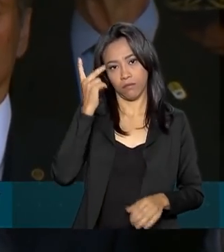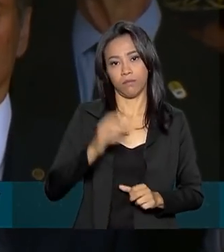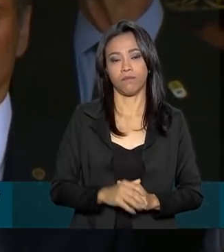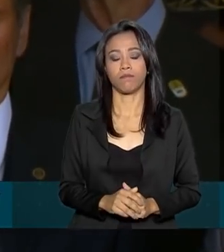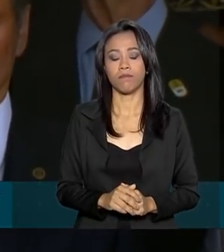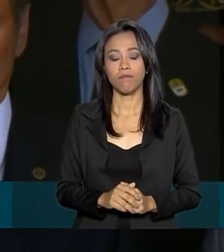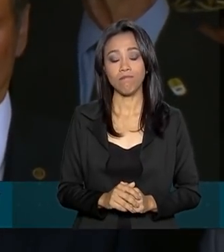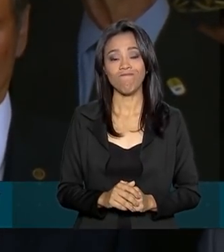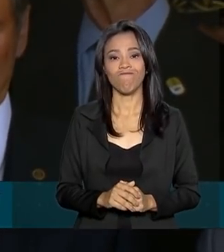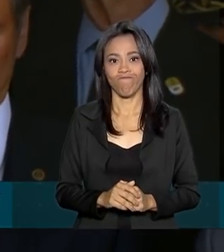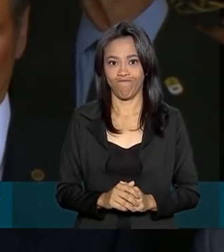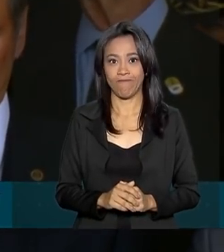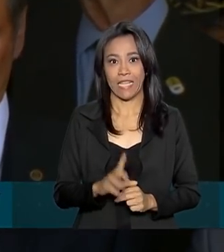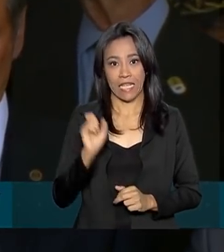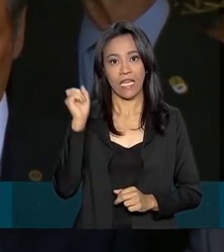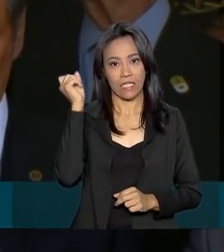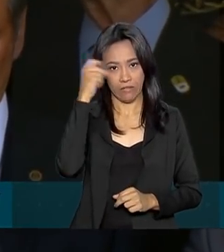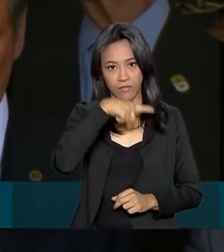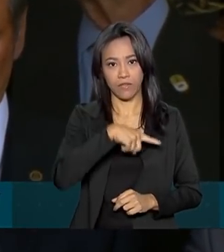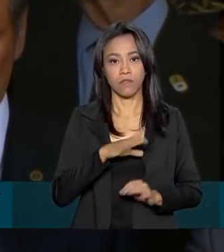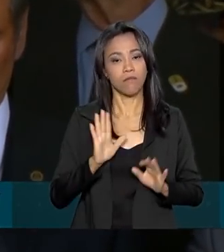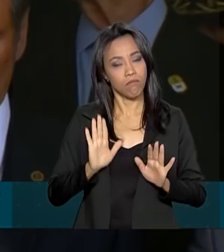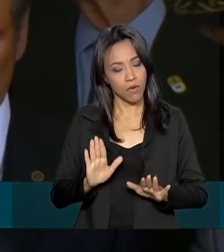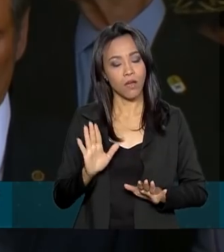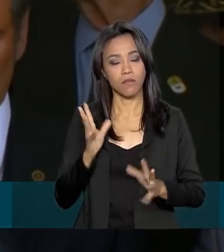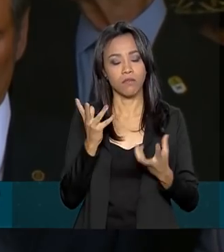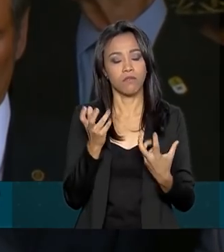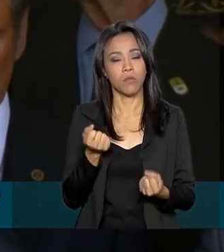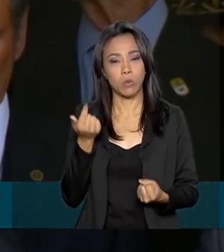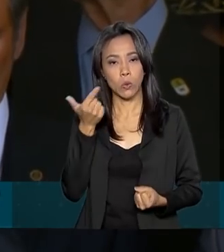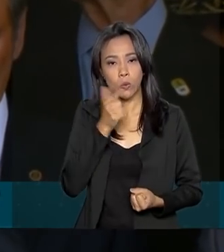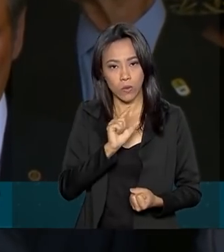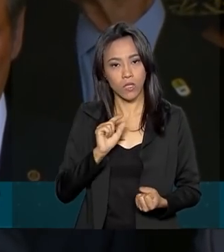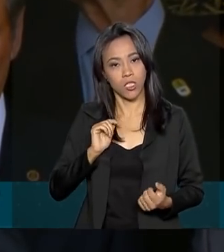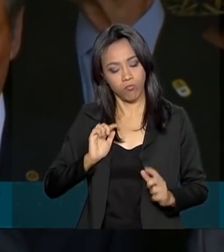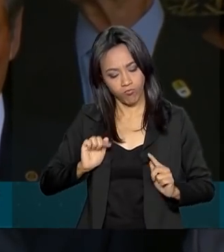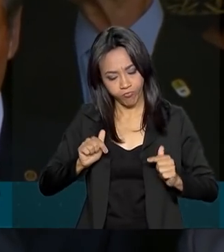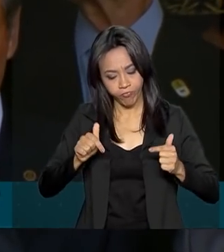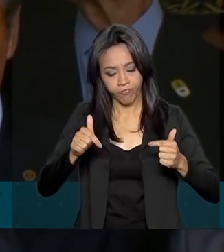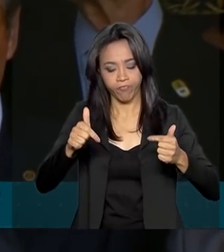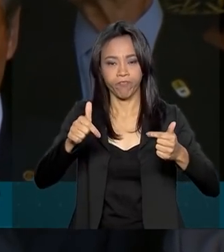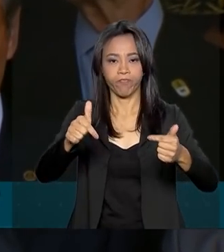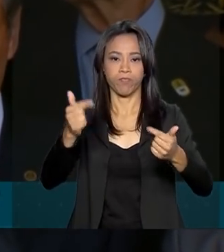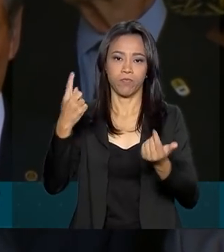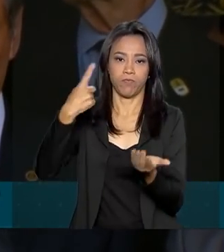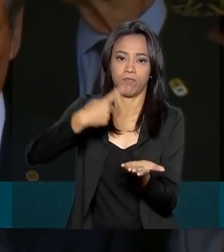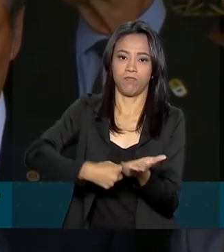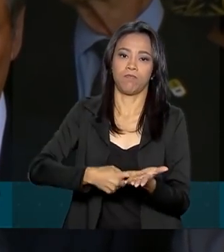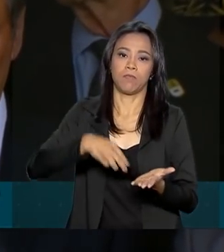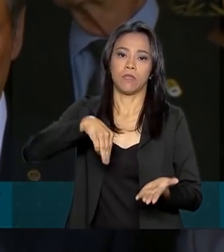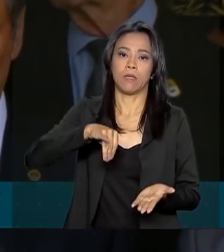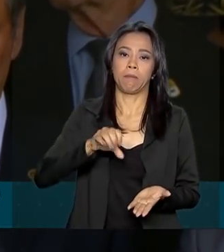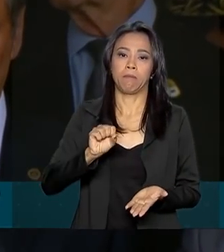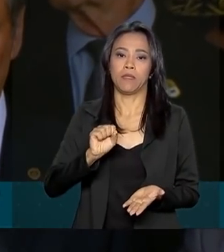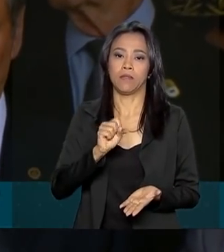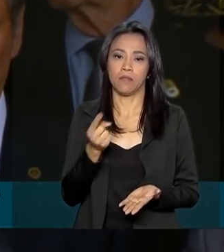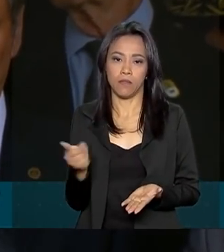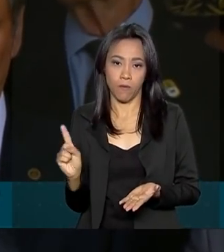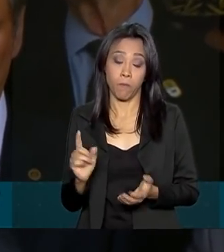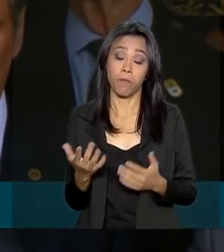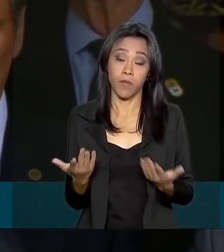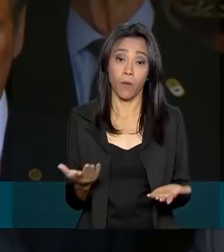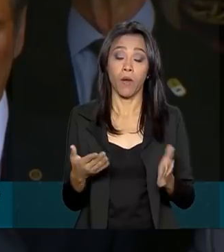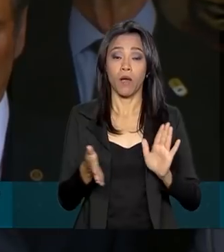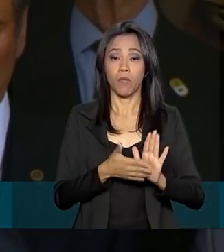É difícil, mas cumpriremos essa missão. A reforma da Previdência atenderá a